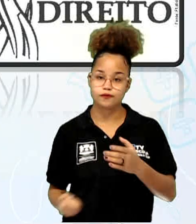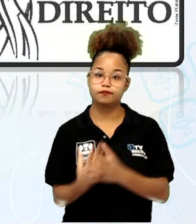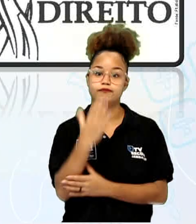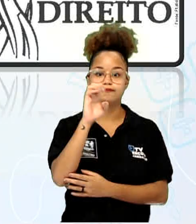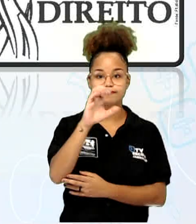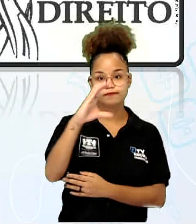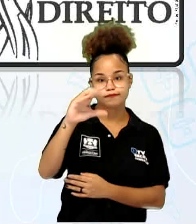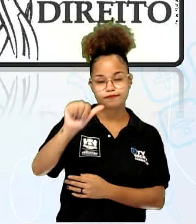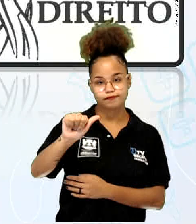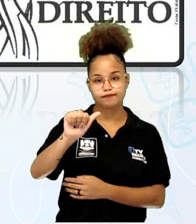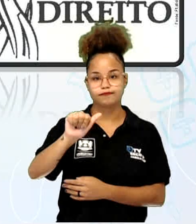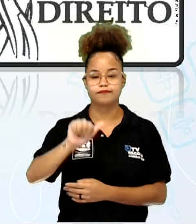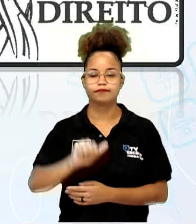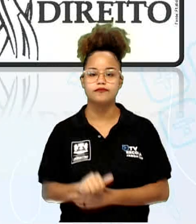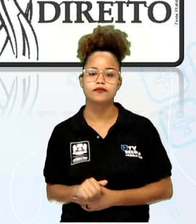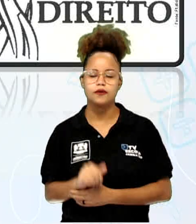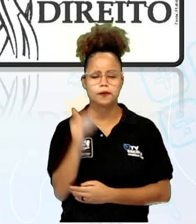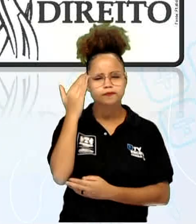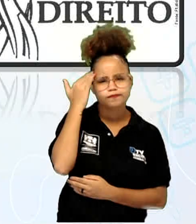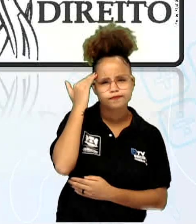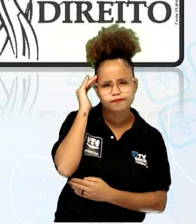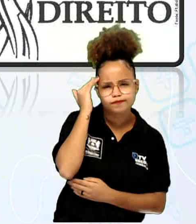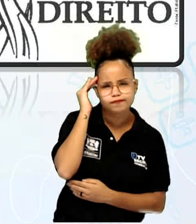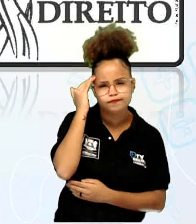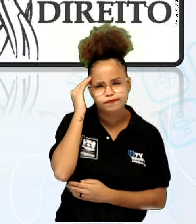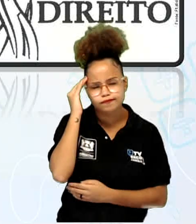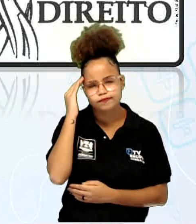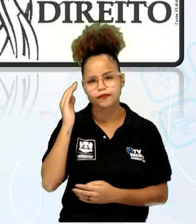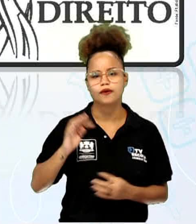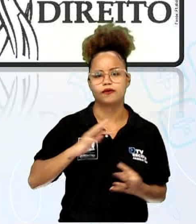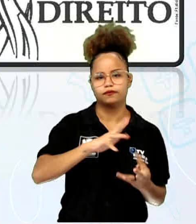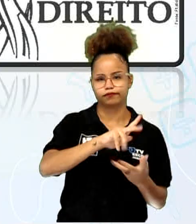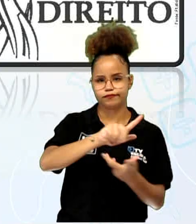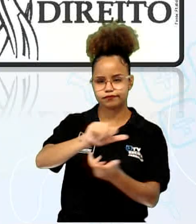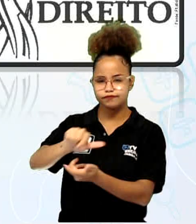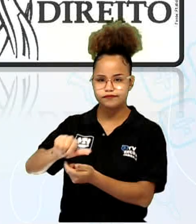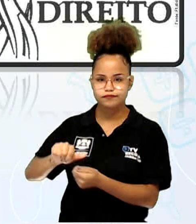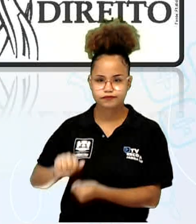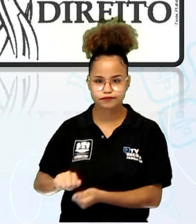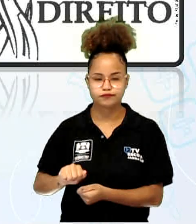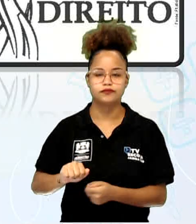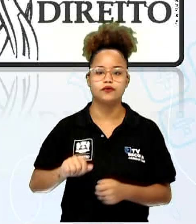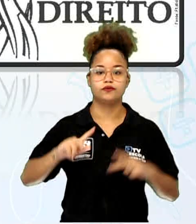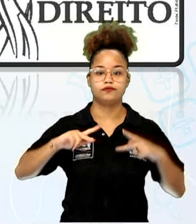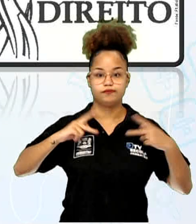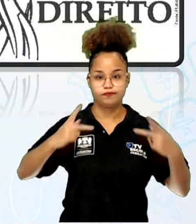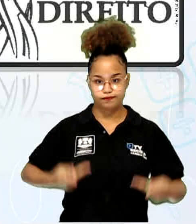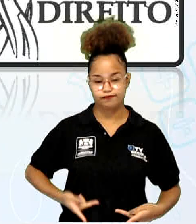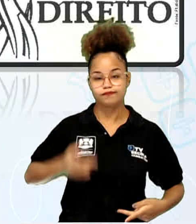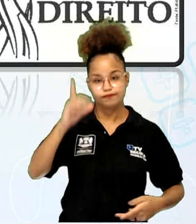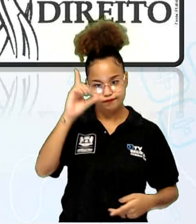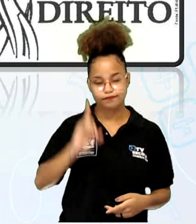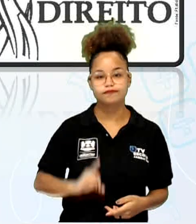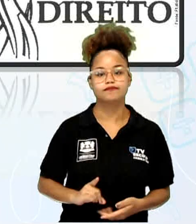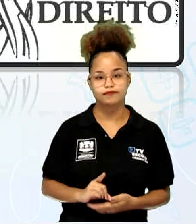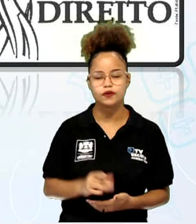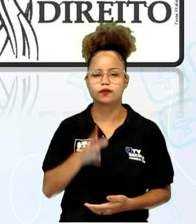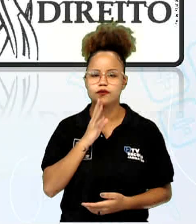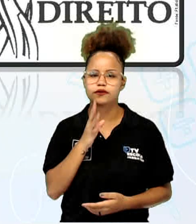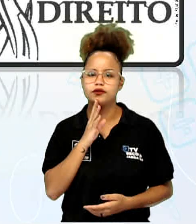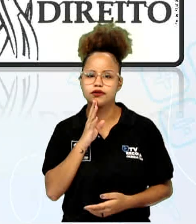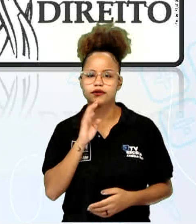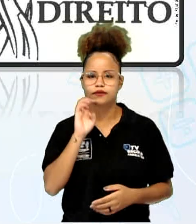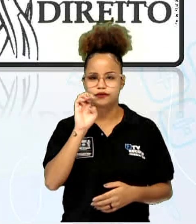ECA, compreender a Declaração Universal dos Direitos Humanos, conhecer o Estatuto do